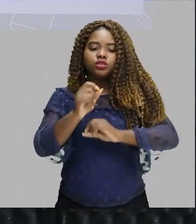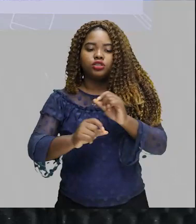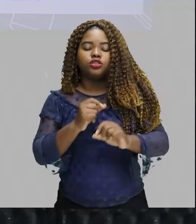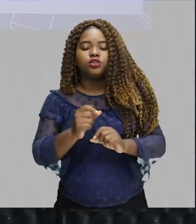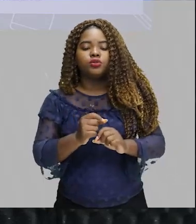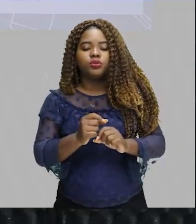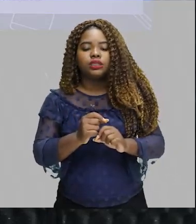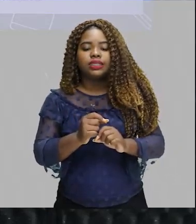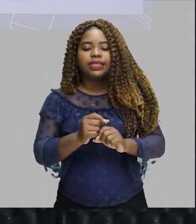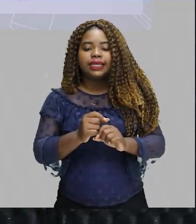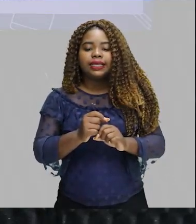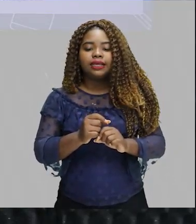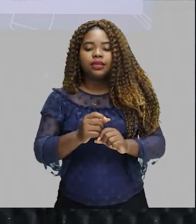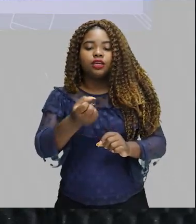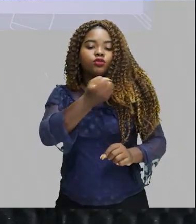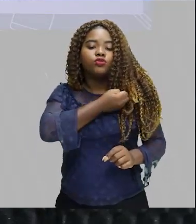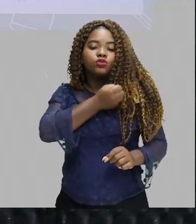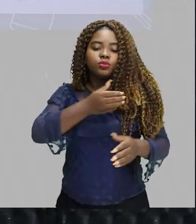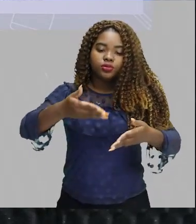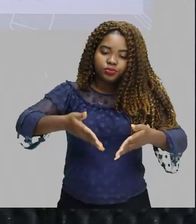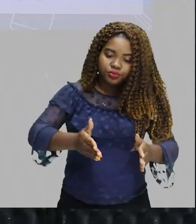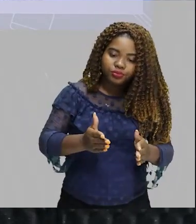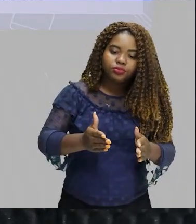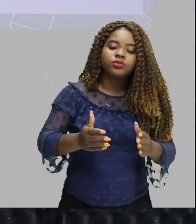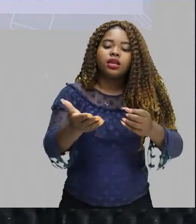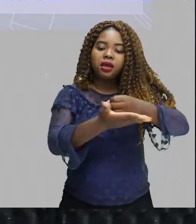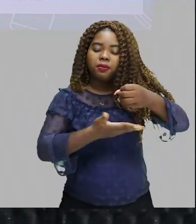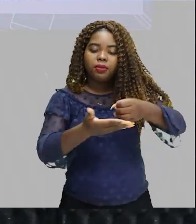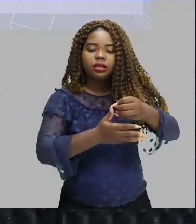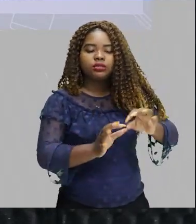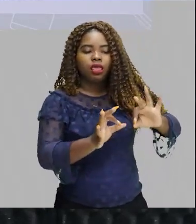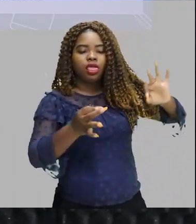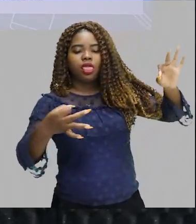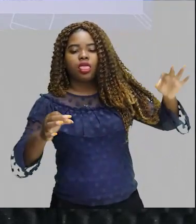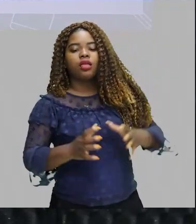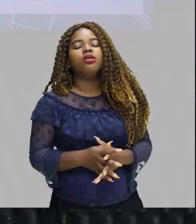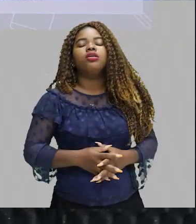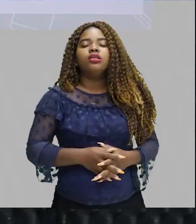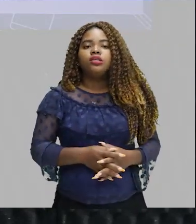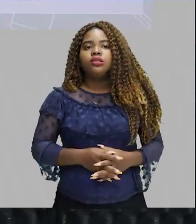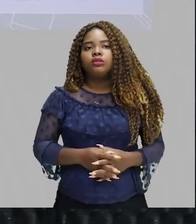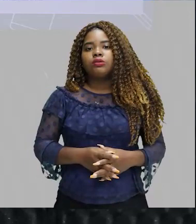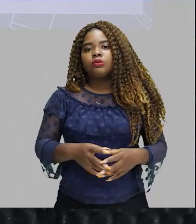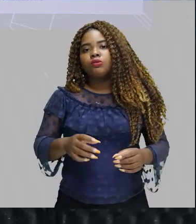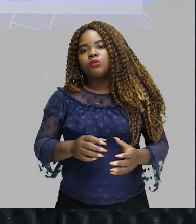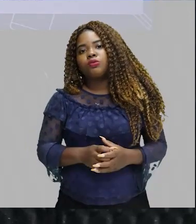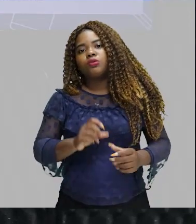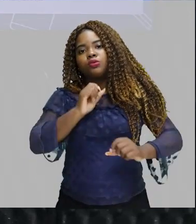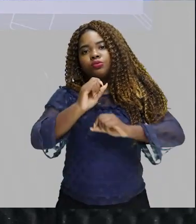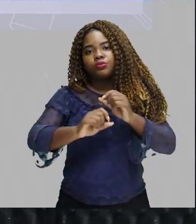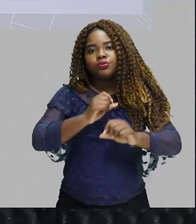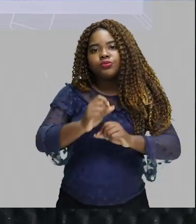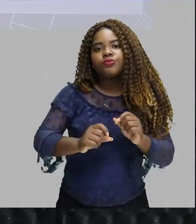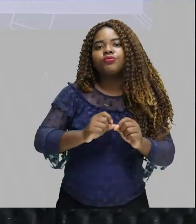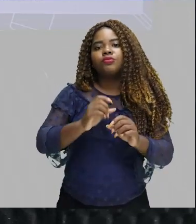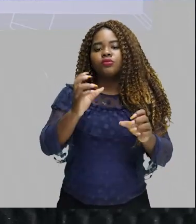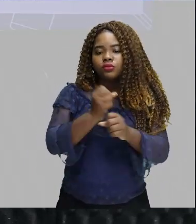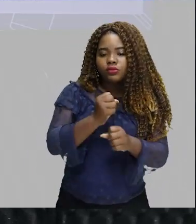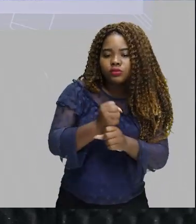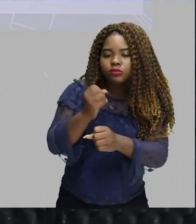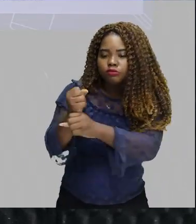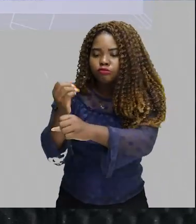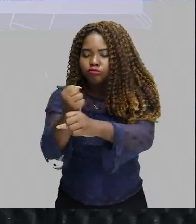a base era muito longa, e com o passar do tempo, como nós tínhamos aí uma expectativa não tão alta e